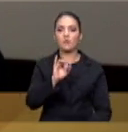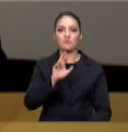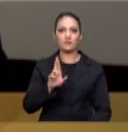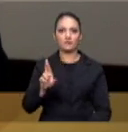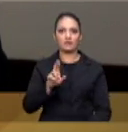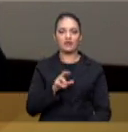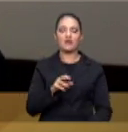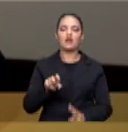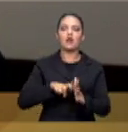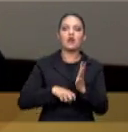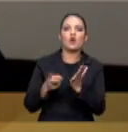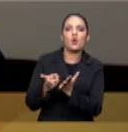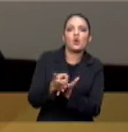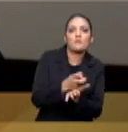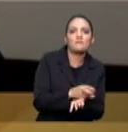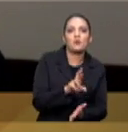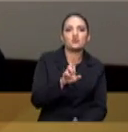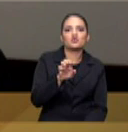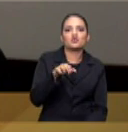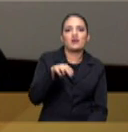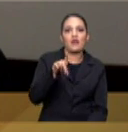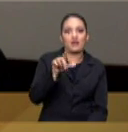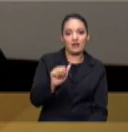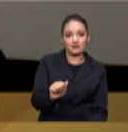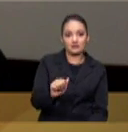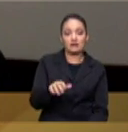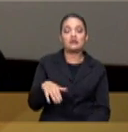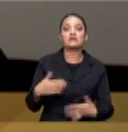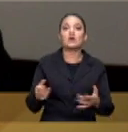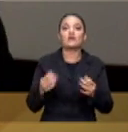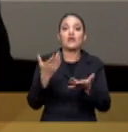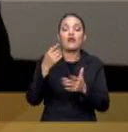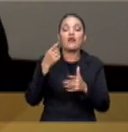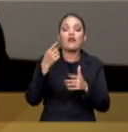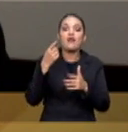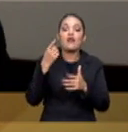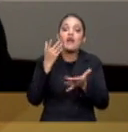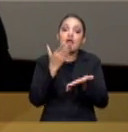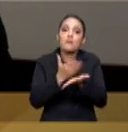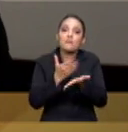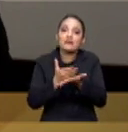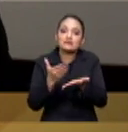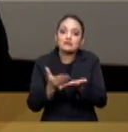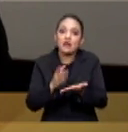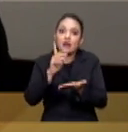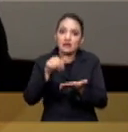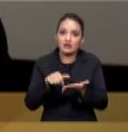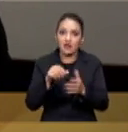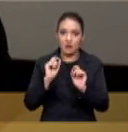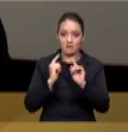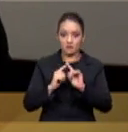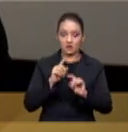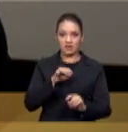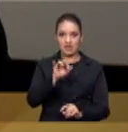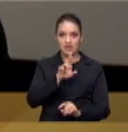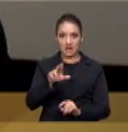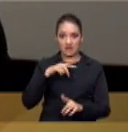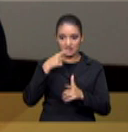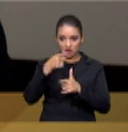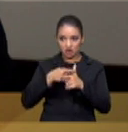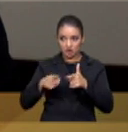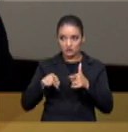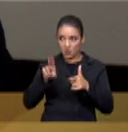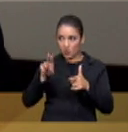especificamente, a questão da parcela do imposto de renda que pertence aos estados e aos